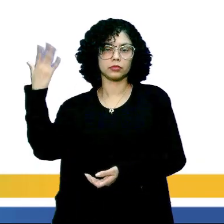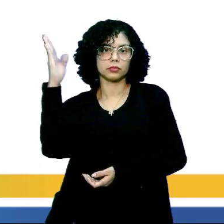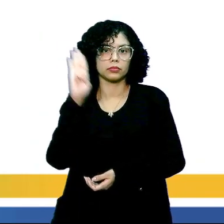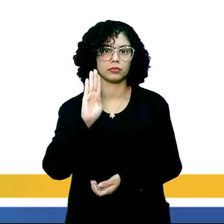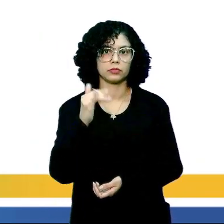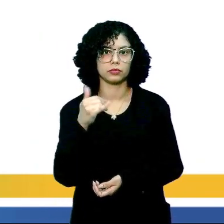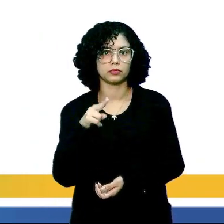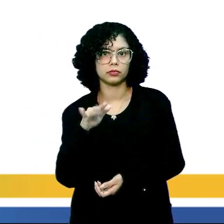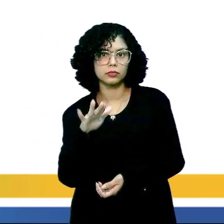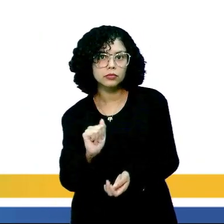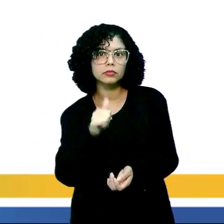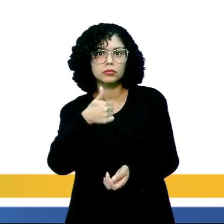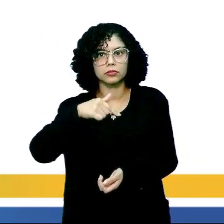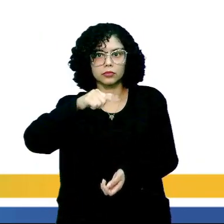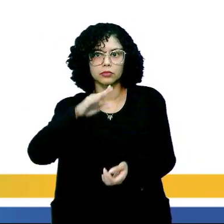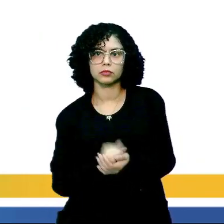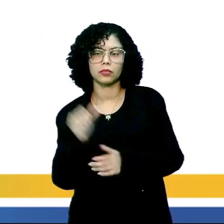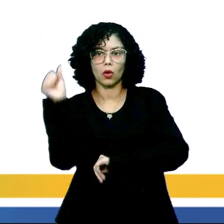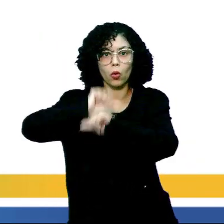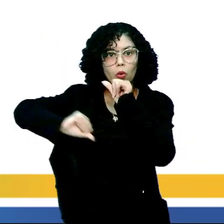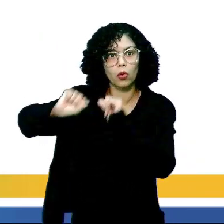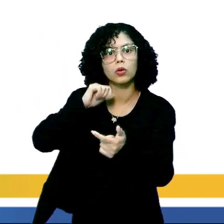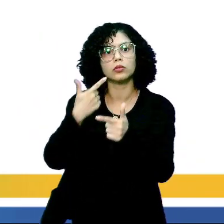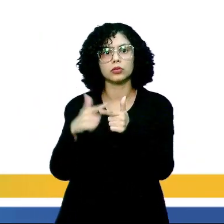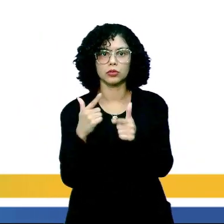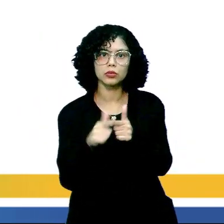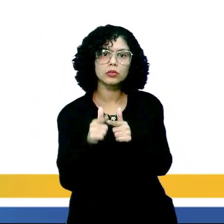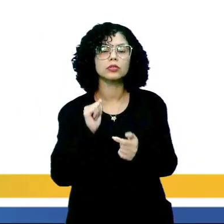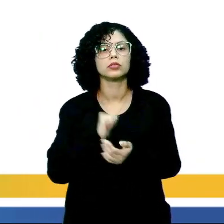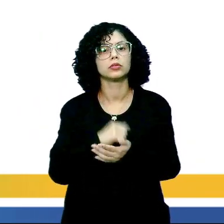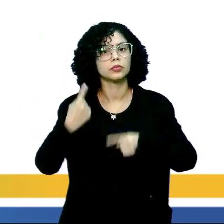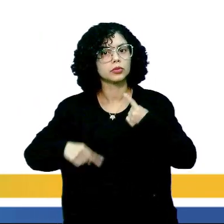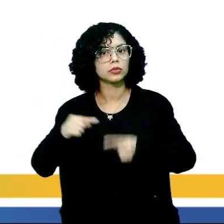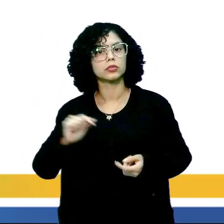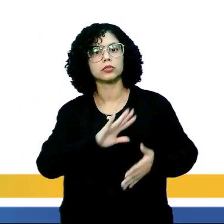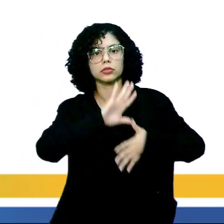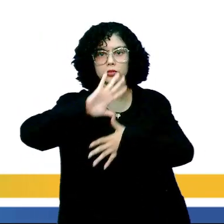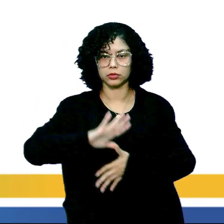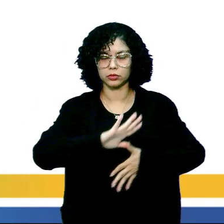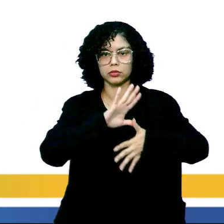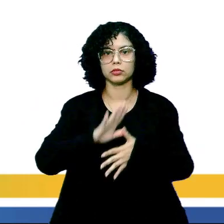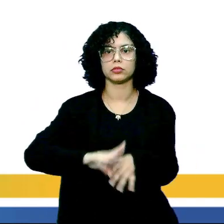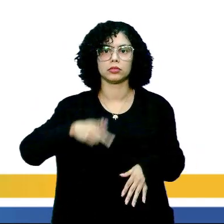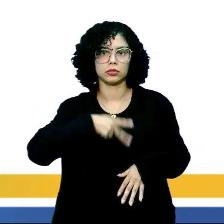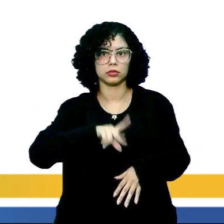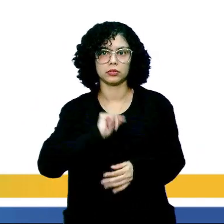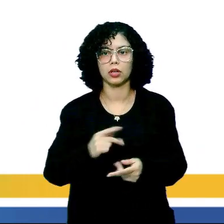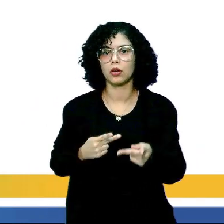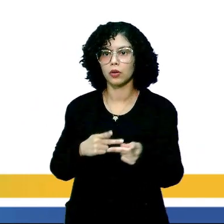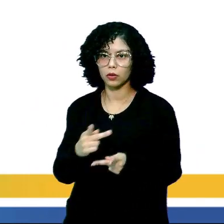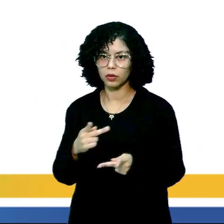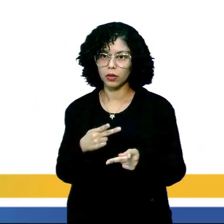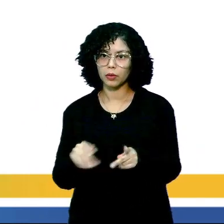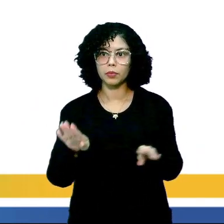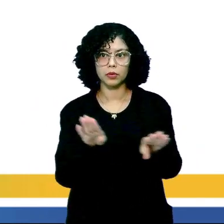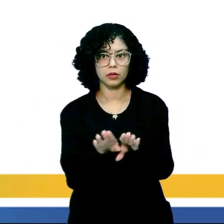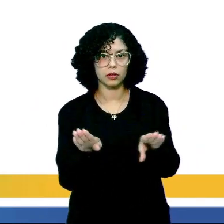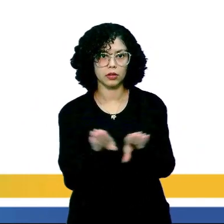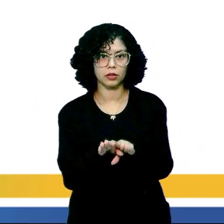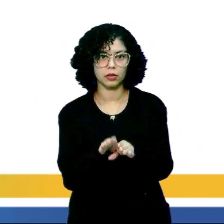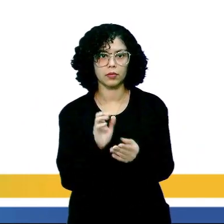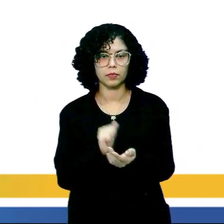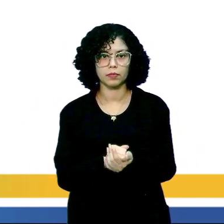Bahia em 1798, ao contrário das outras situações de contestação política na América Portuguesa, é